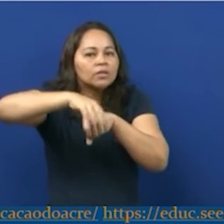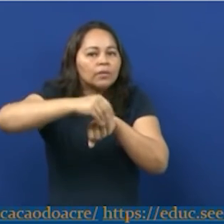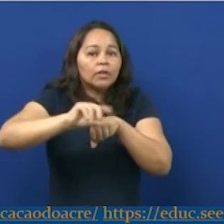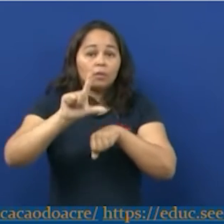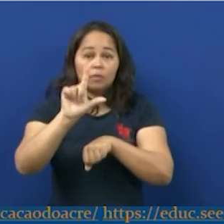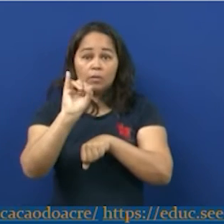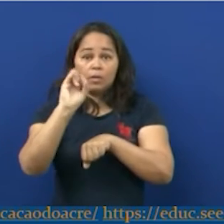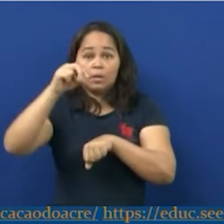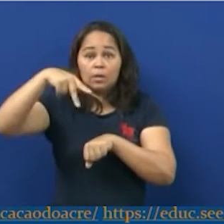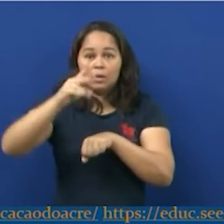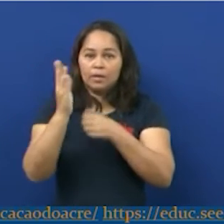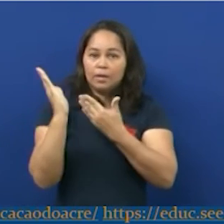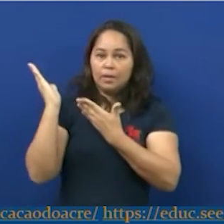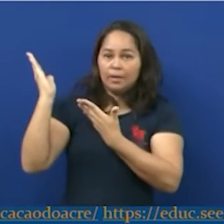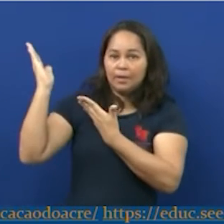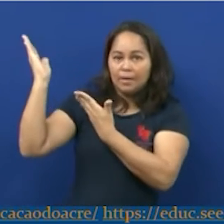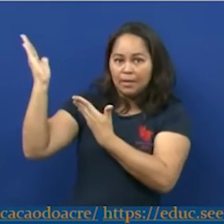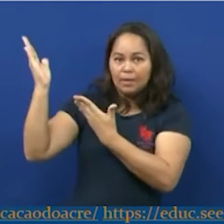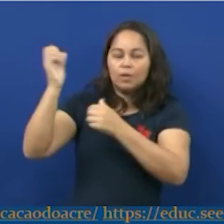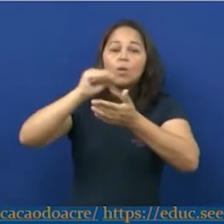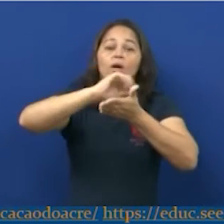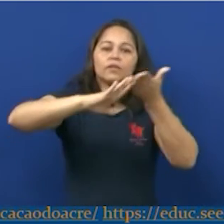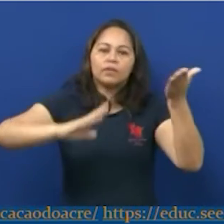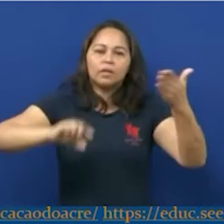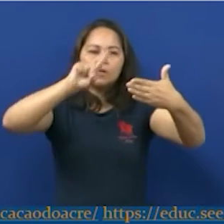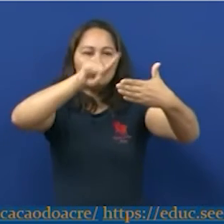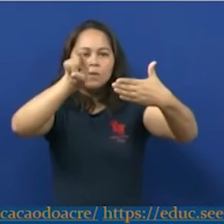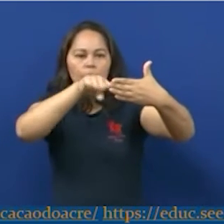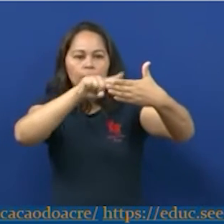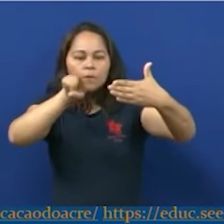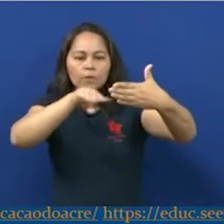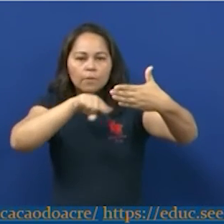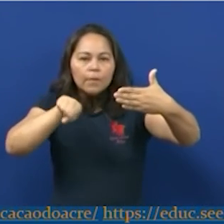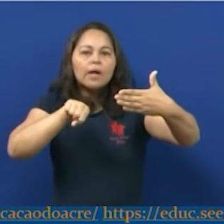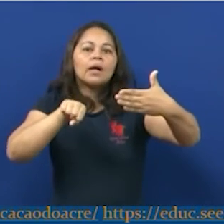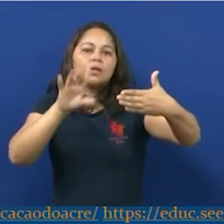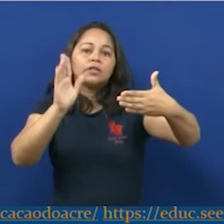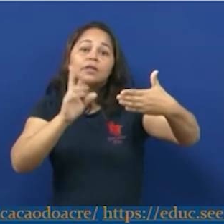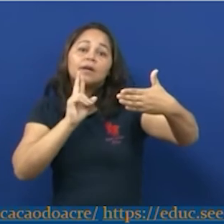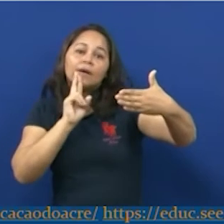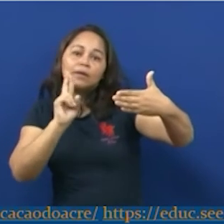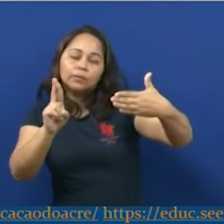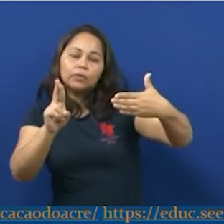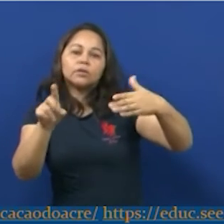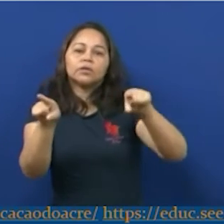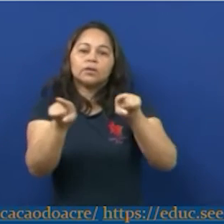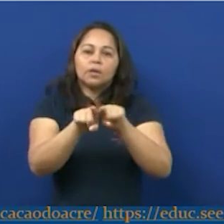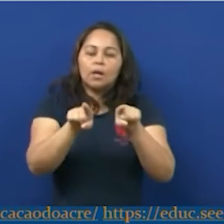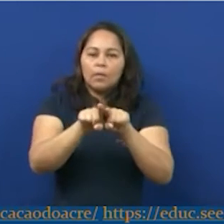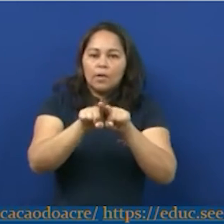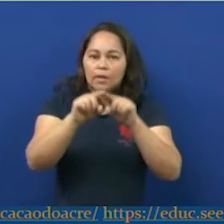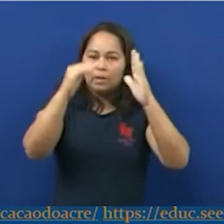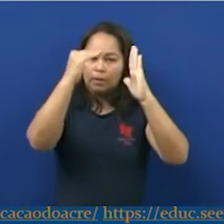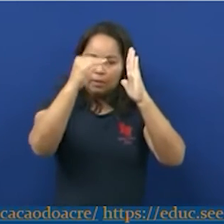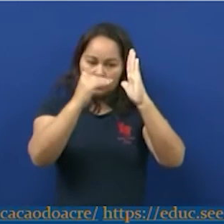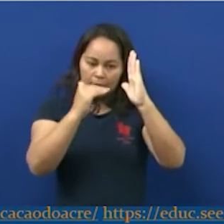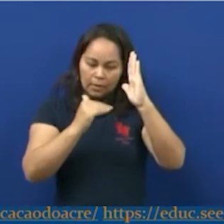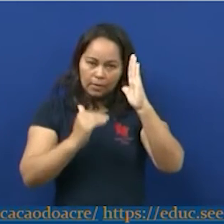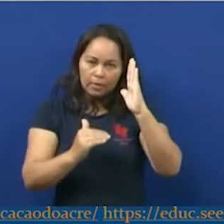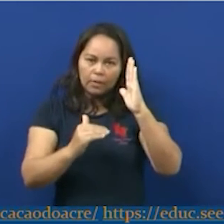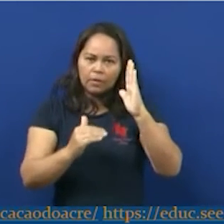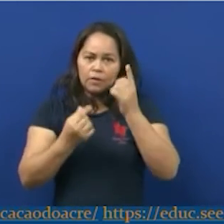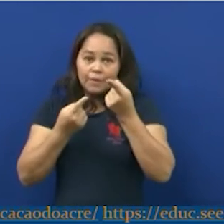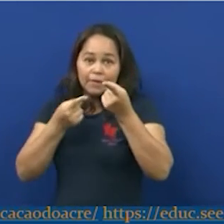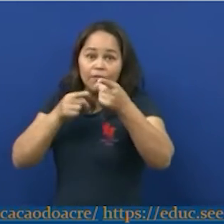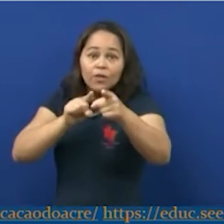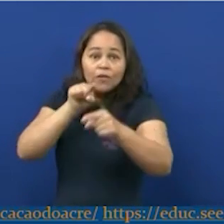para você, resolução de exercícios com gabarito, também deixando exercícios com gabarito logo abaixo, e um desafio